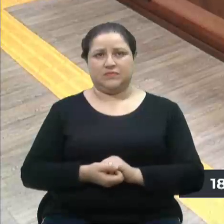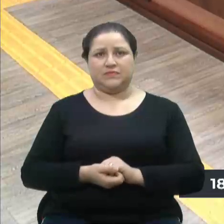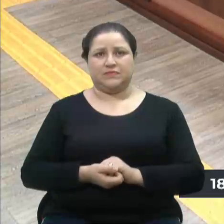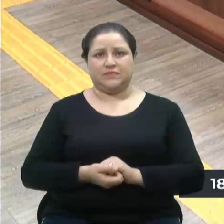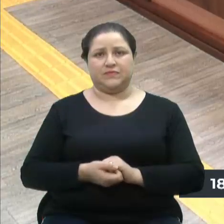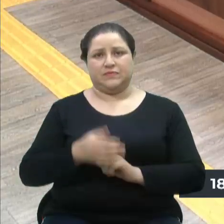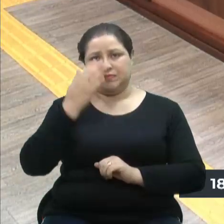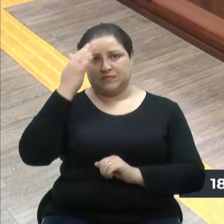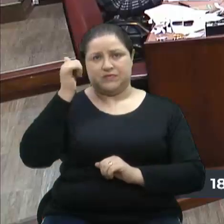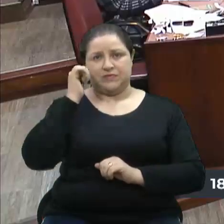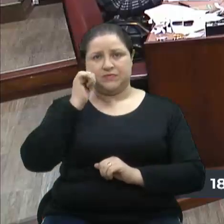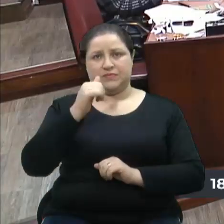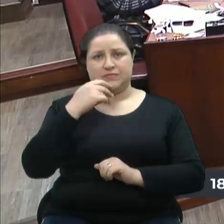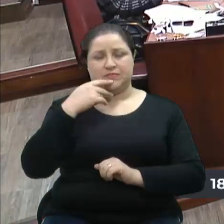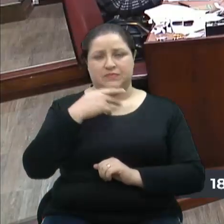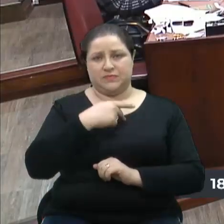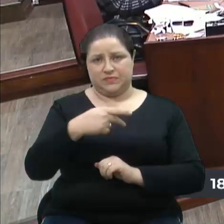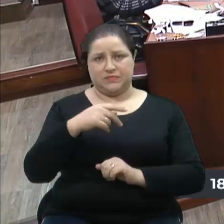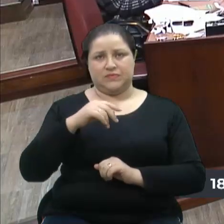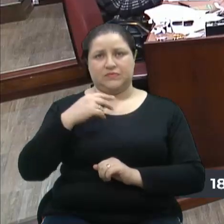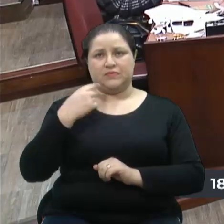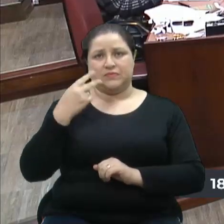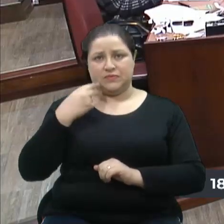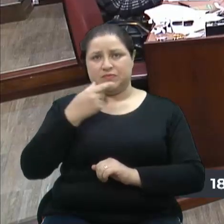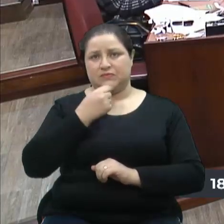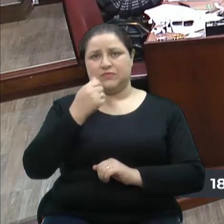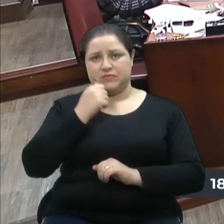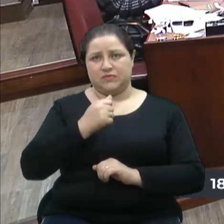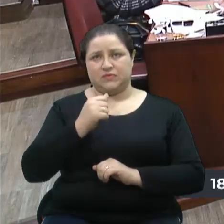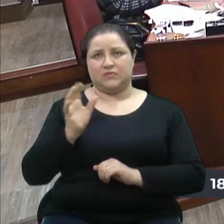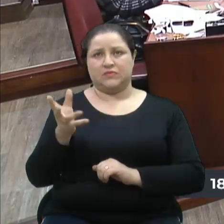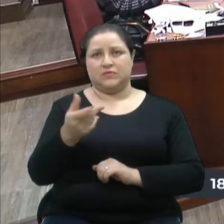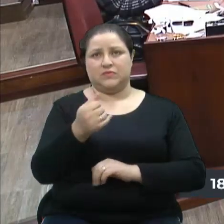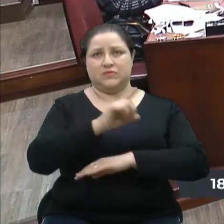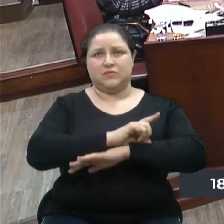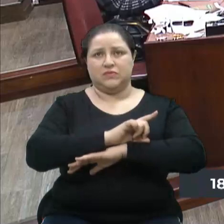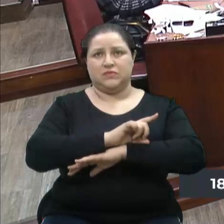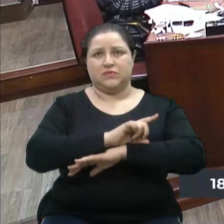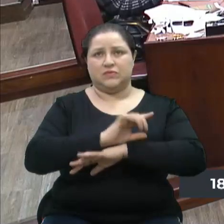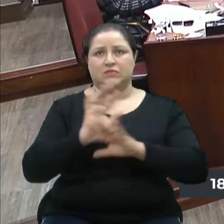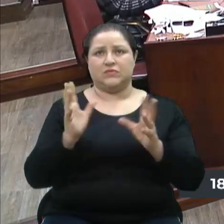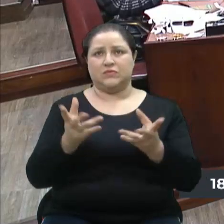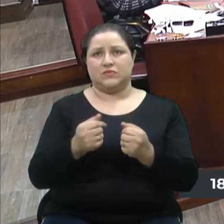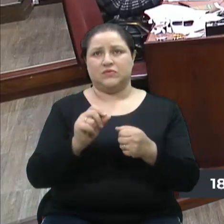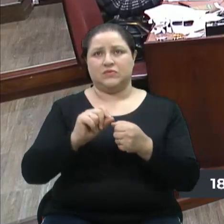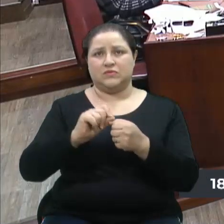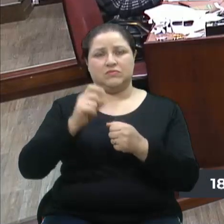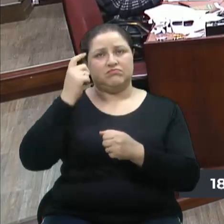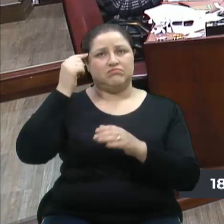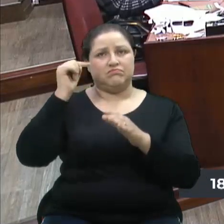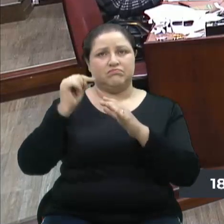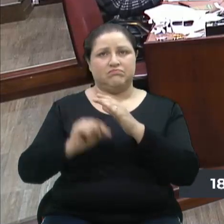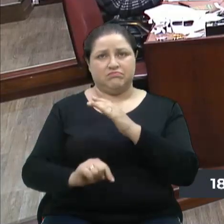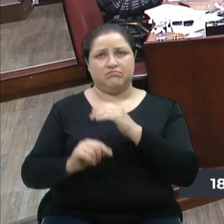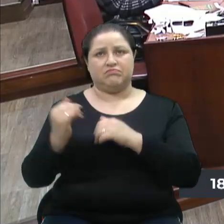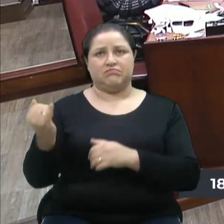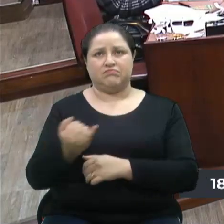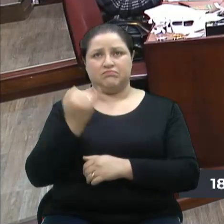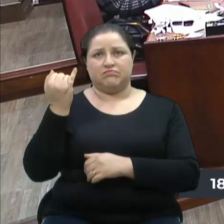é necessário seres vereadores é um dia aonde todos nós fizemos mais uma vez uma reflexão da importância